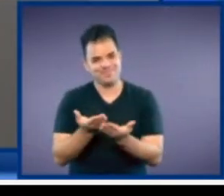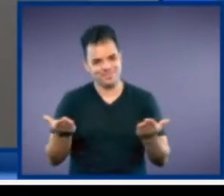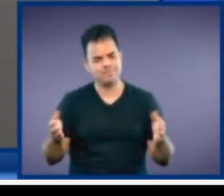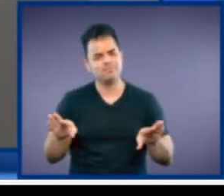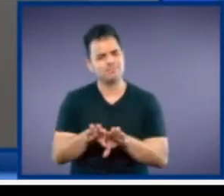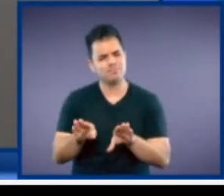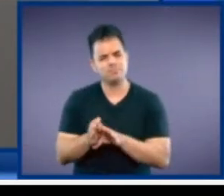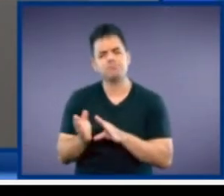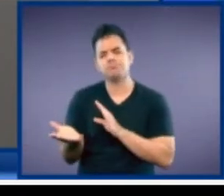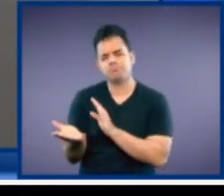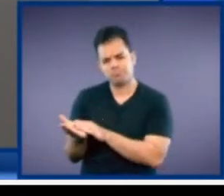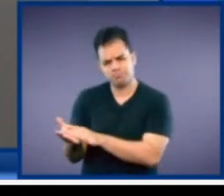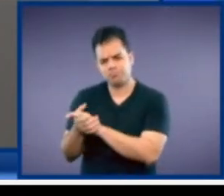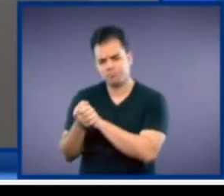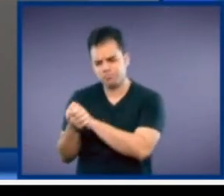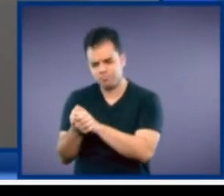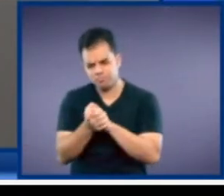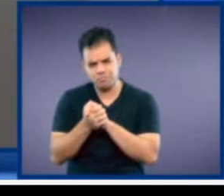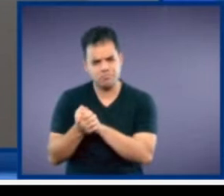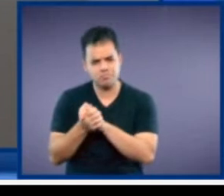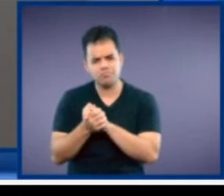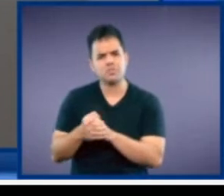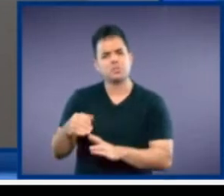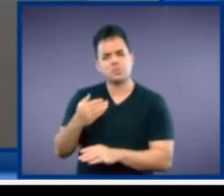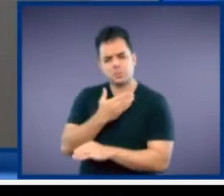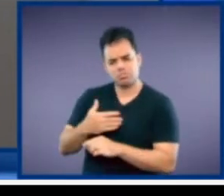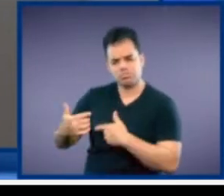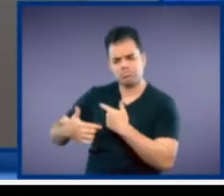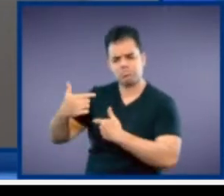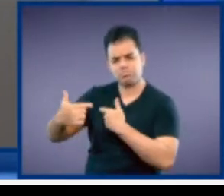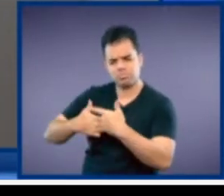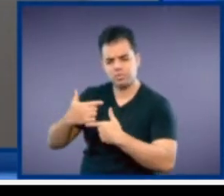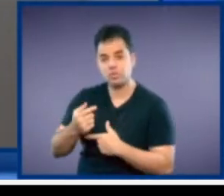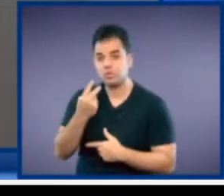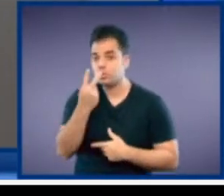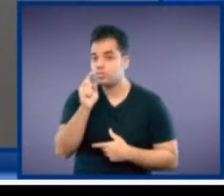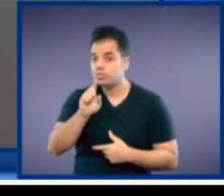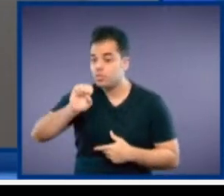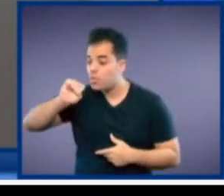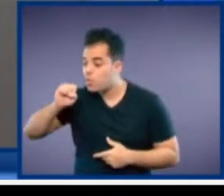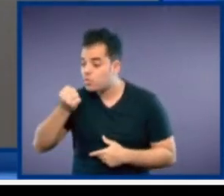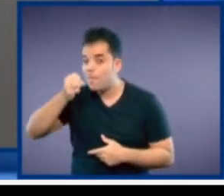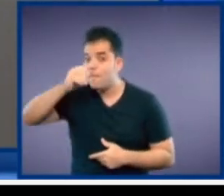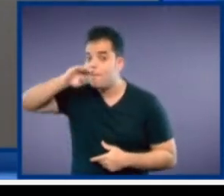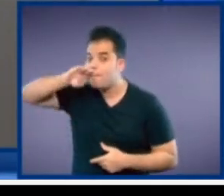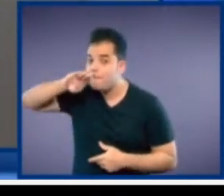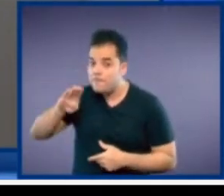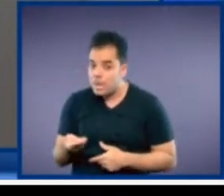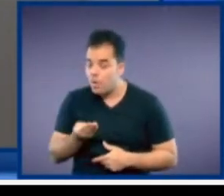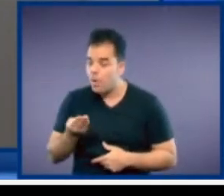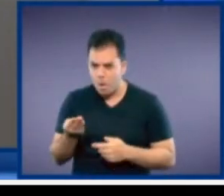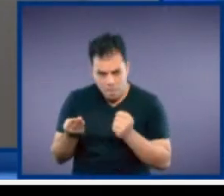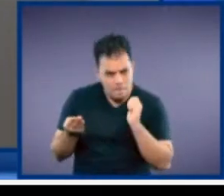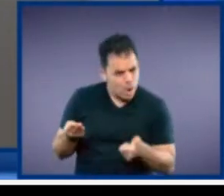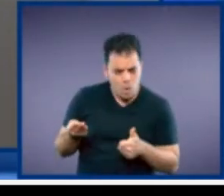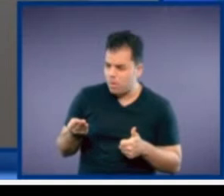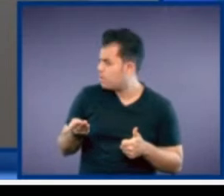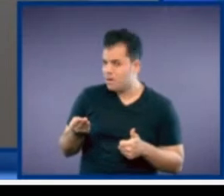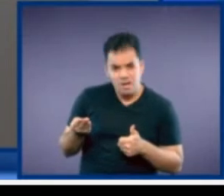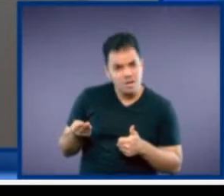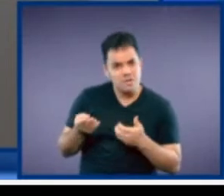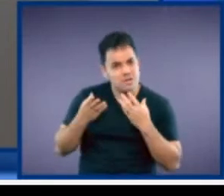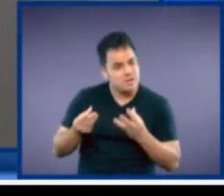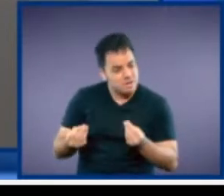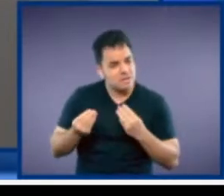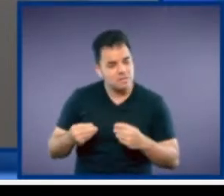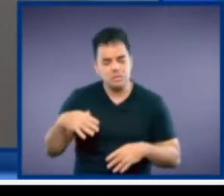Parabenizo aí aos nossos amigos do governo federal, afinal, 2,8 bilhões não é pouca coisa, que estão viabilizados aí